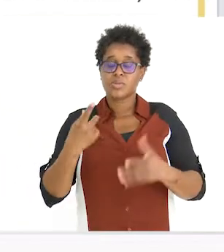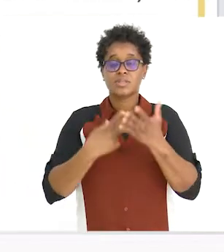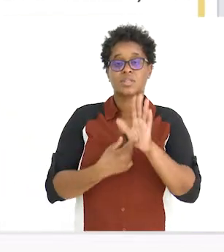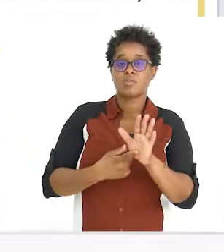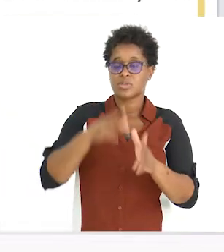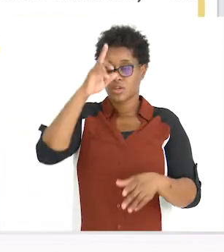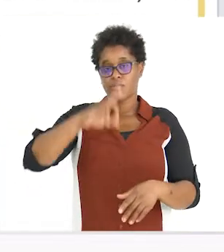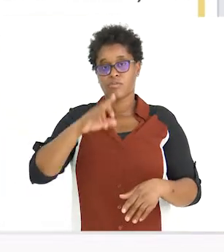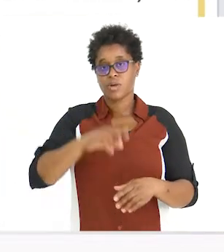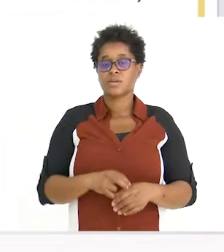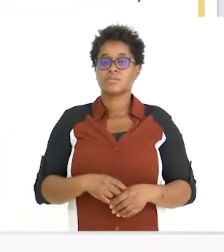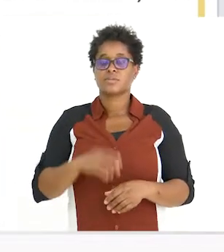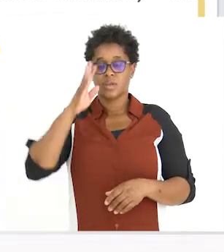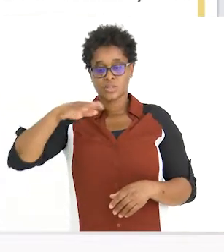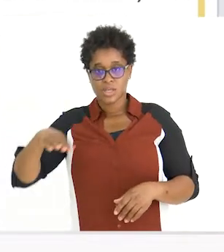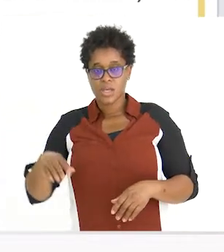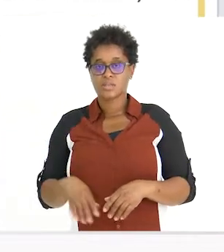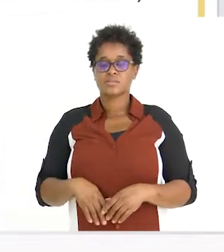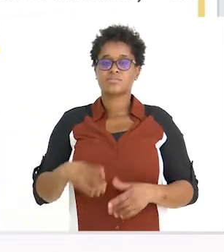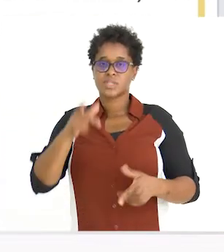as donas de casa, etc.